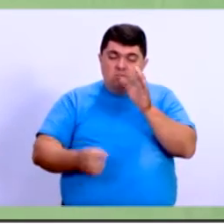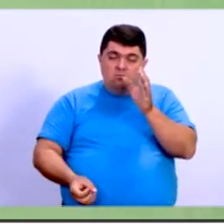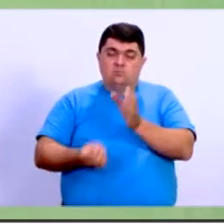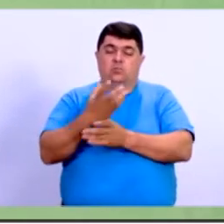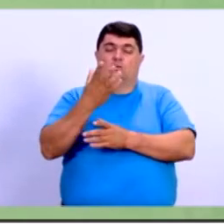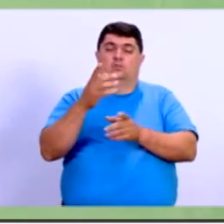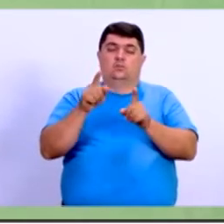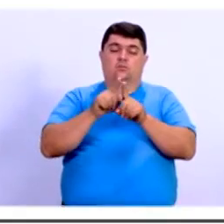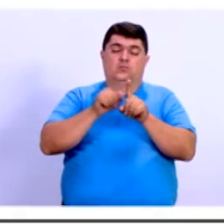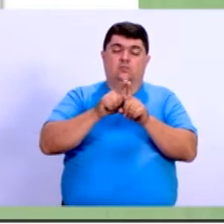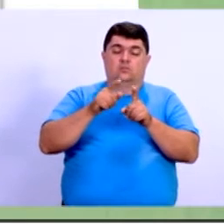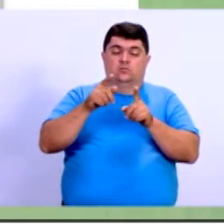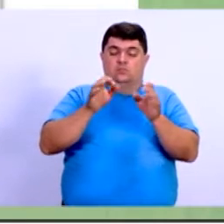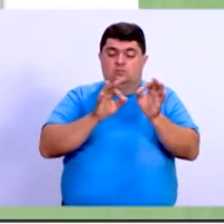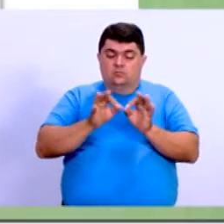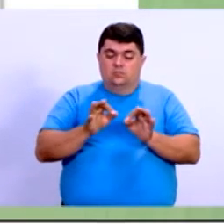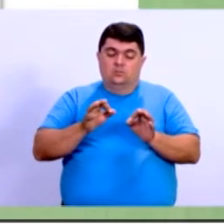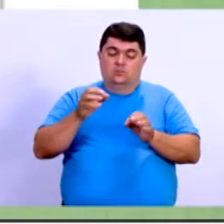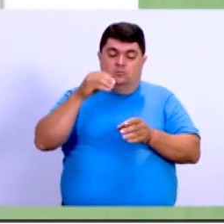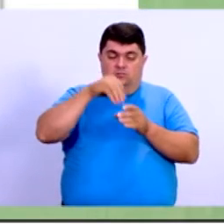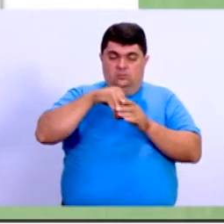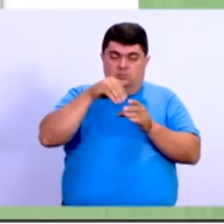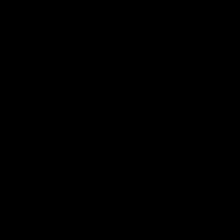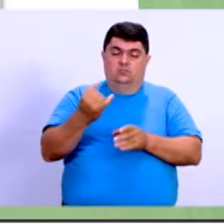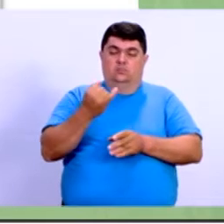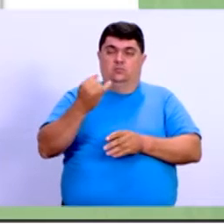de uma operação dentro dela mesma.